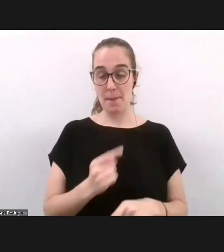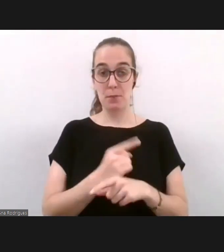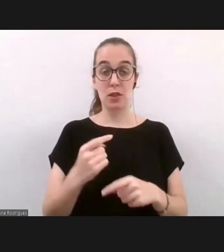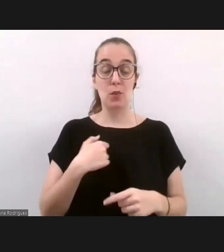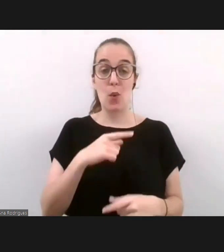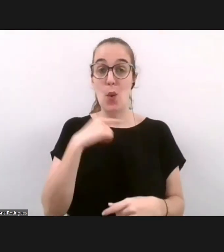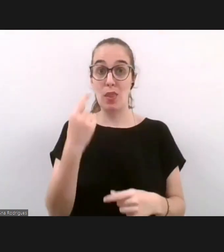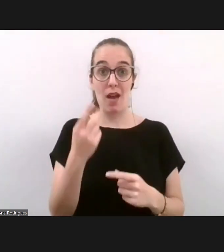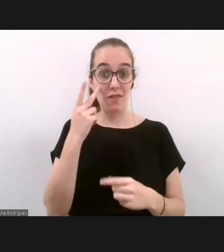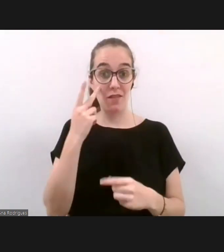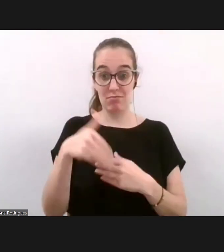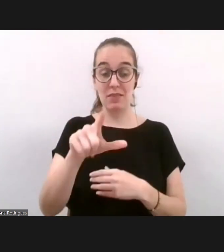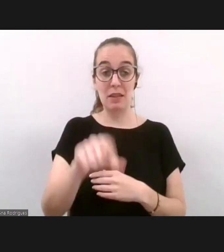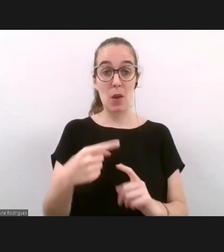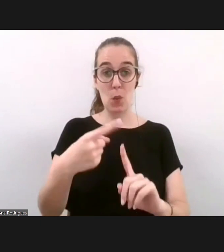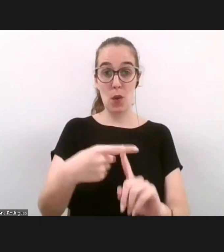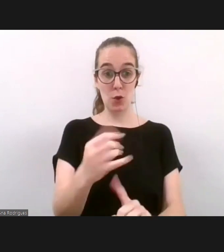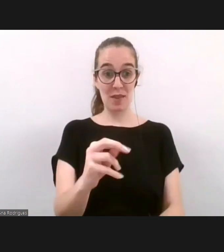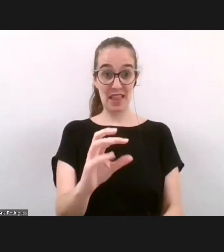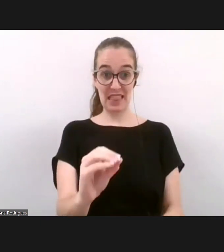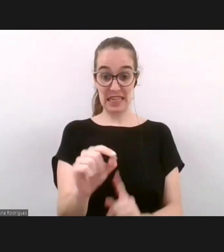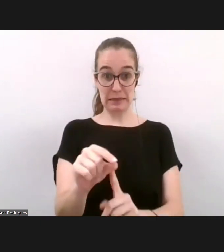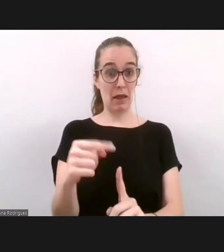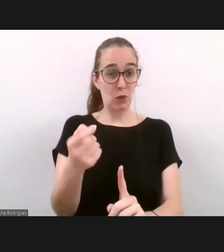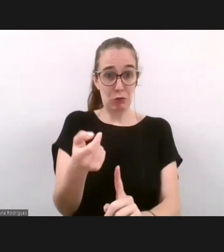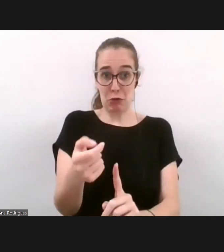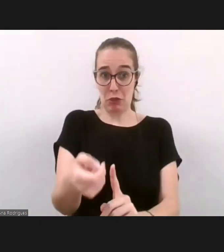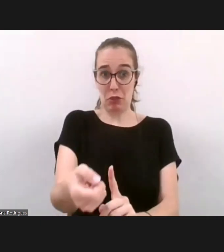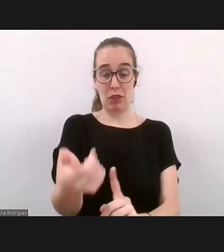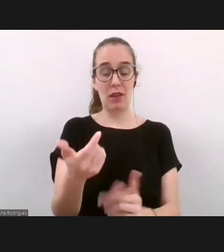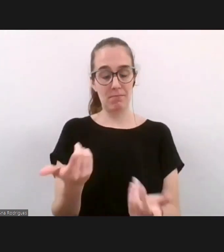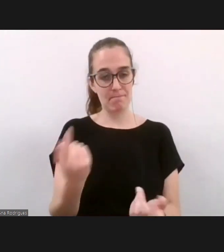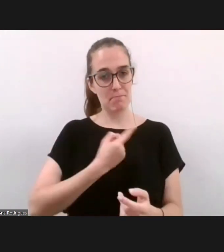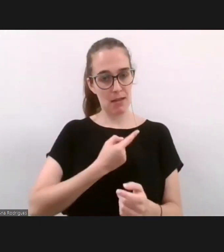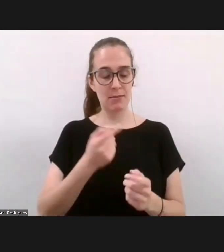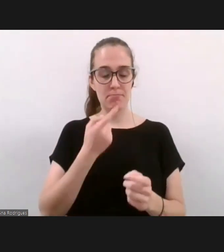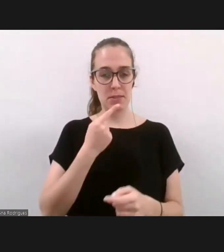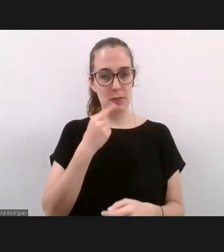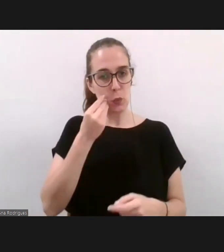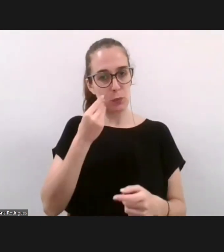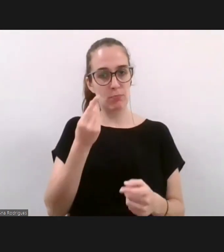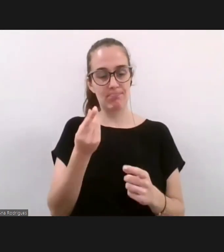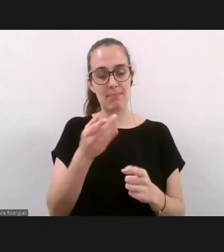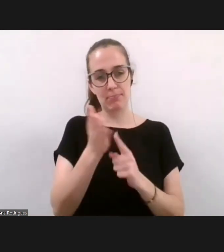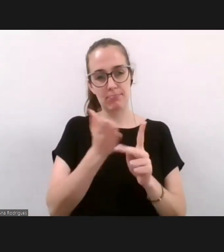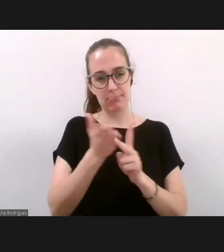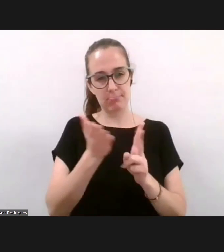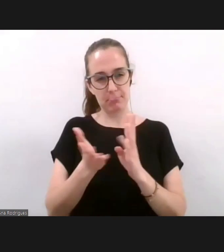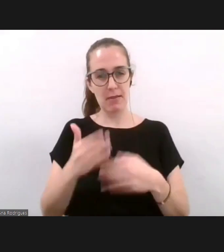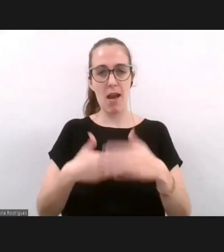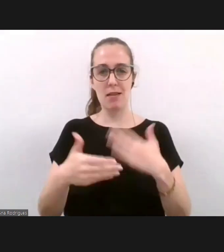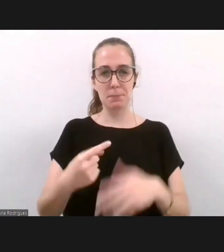inevitavelmente, 2030 é já amanhã de alguma forma. E temos que perceber, de facto, quais são os vários eixos, as várias dimensões